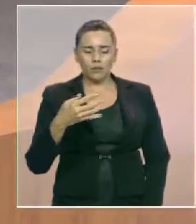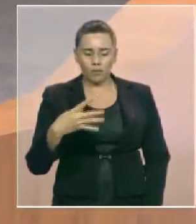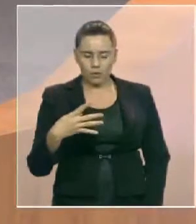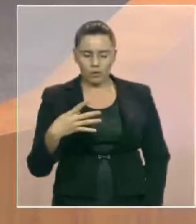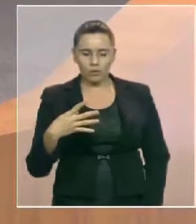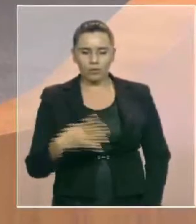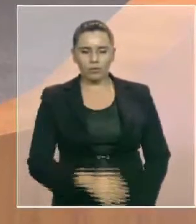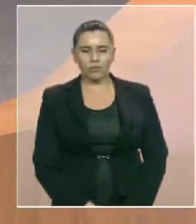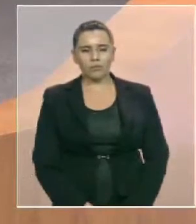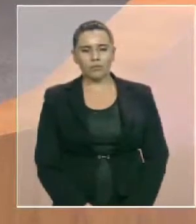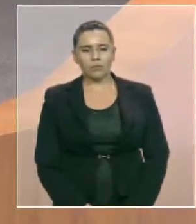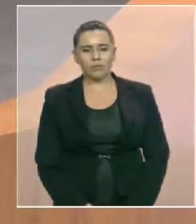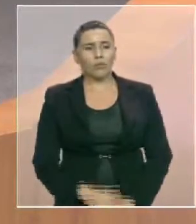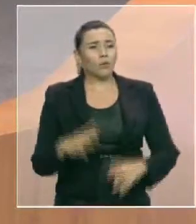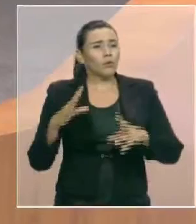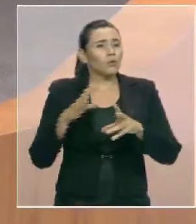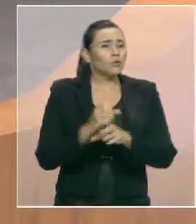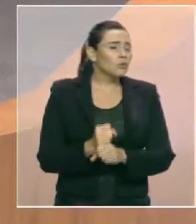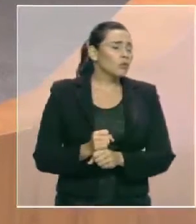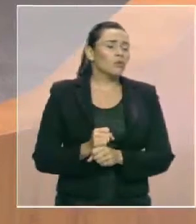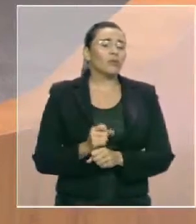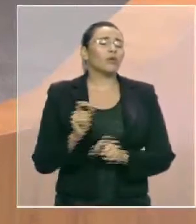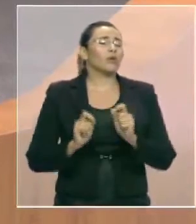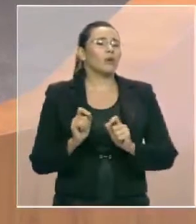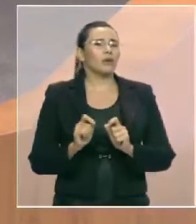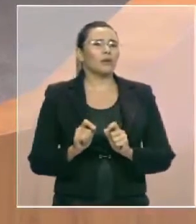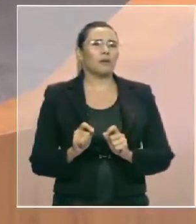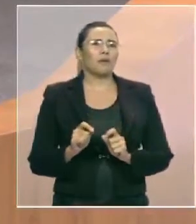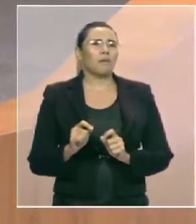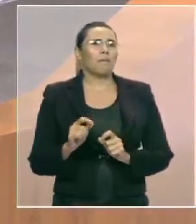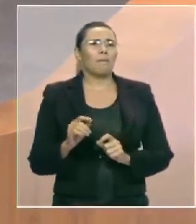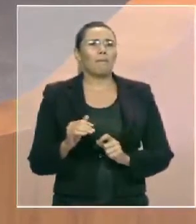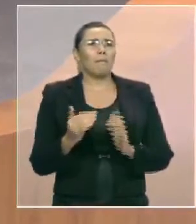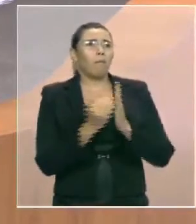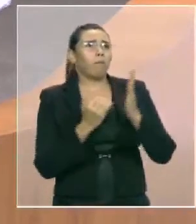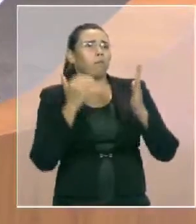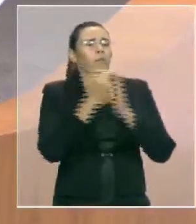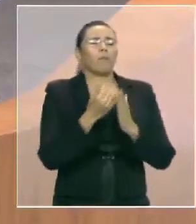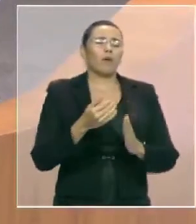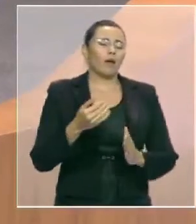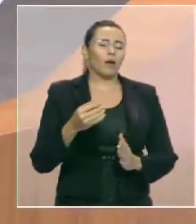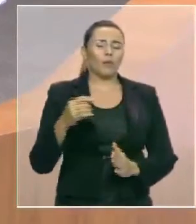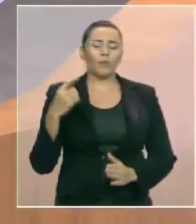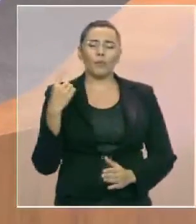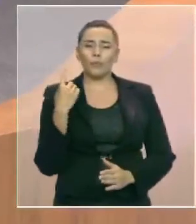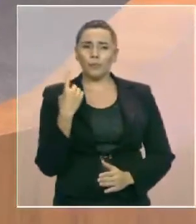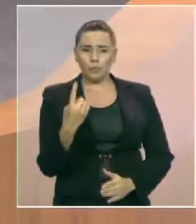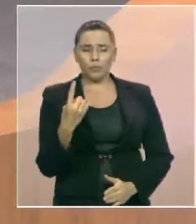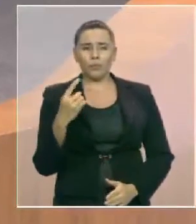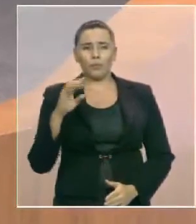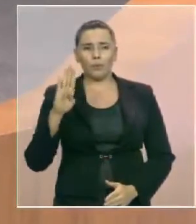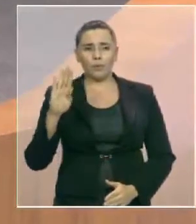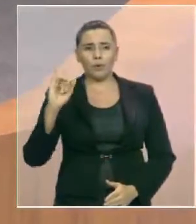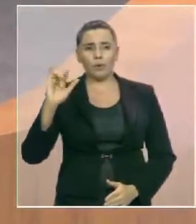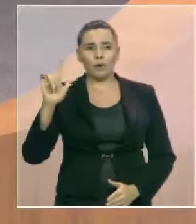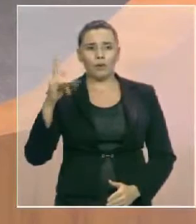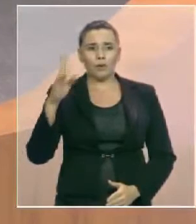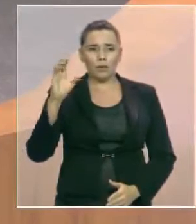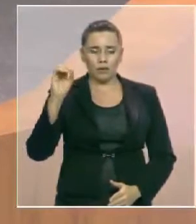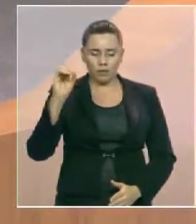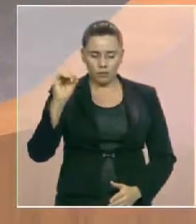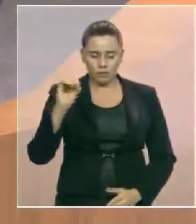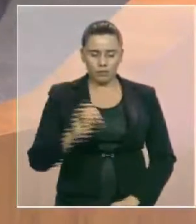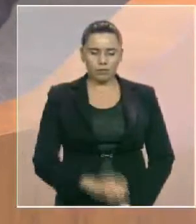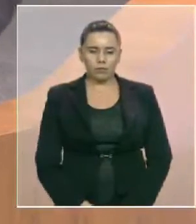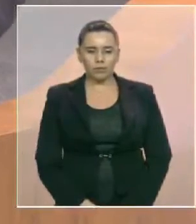Total, mais de R$1 bilhão. O que isso quer dizer no nosso dia a dia? Vamos supor que nós compramos um apartamento. No